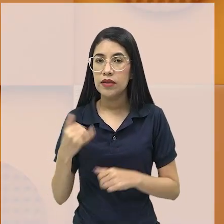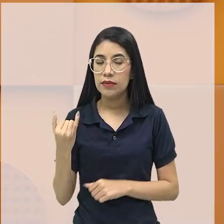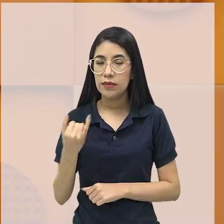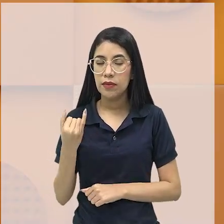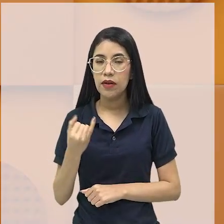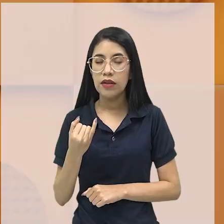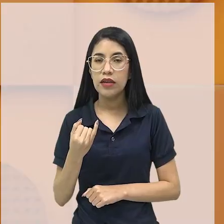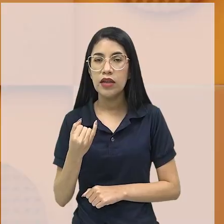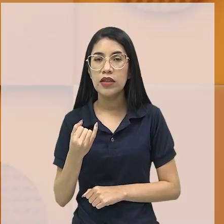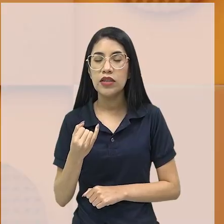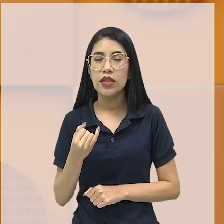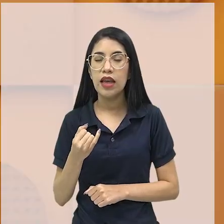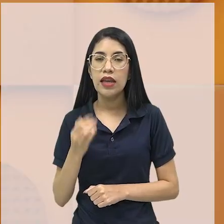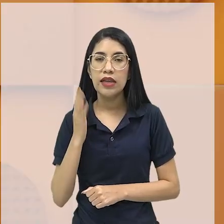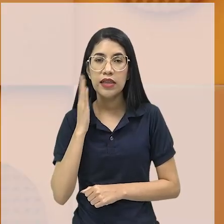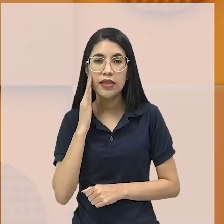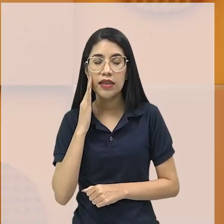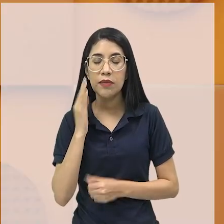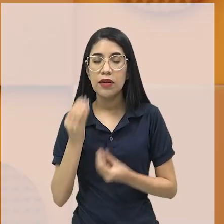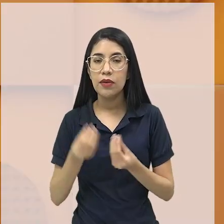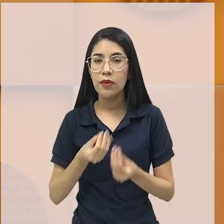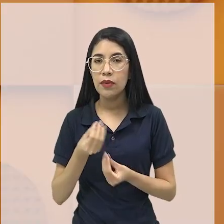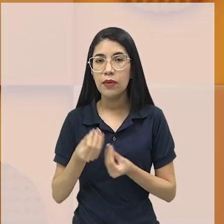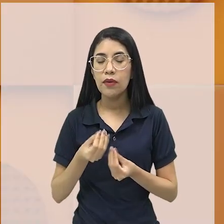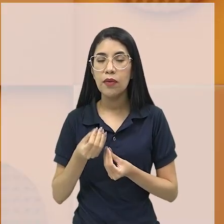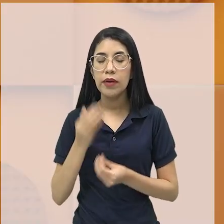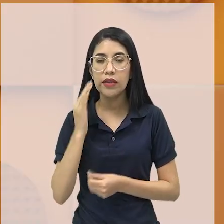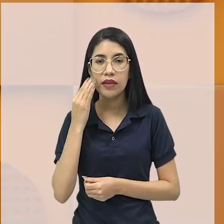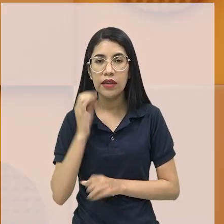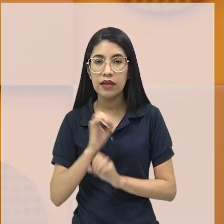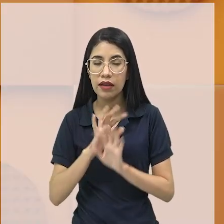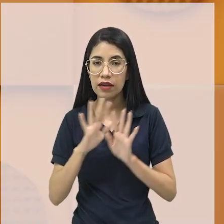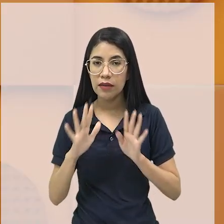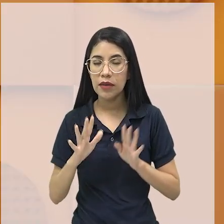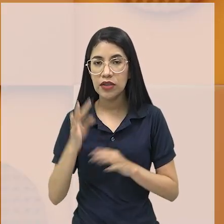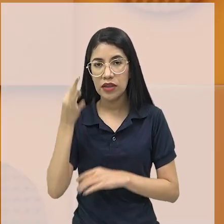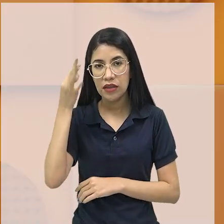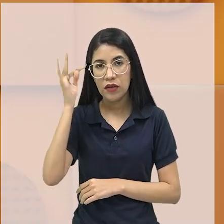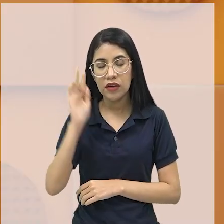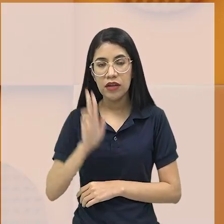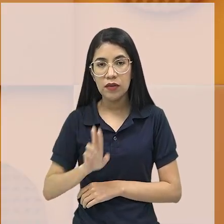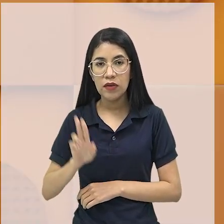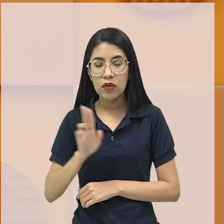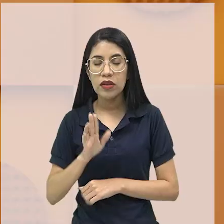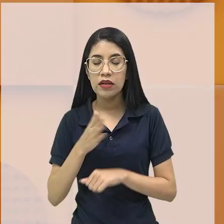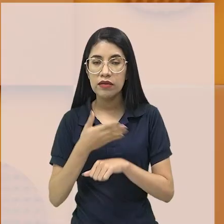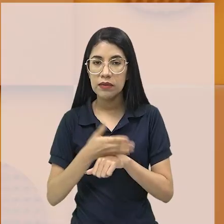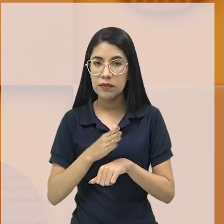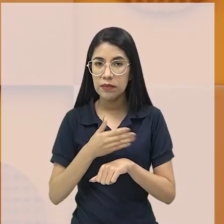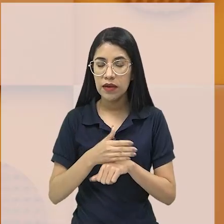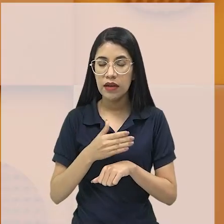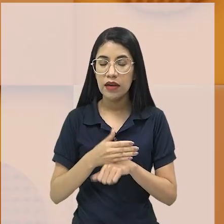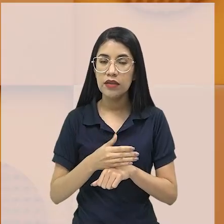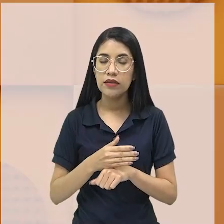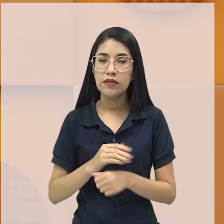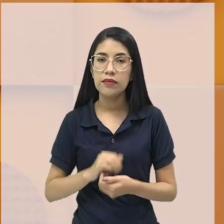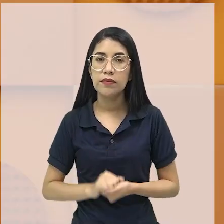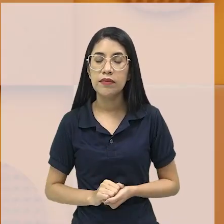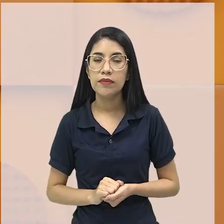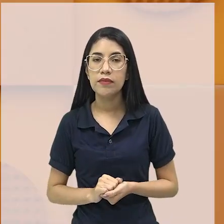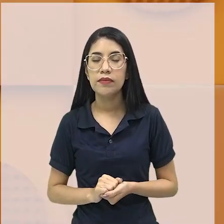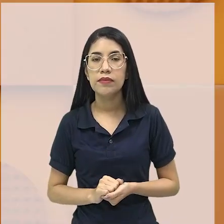ter esse critério ao entender como a teoria ela vai ser aplicada na prática diante,